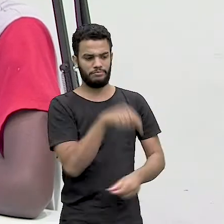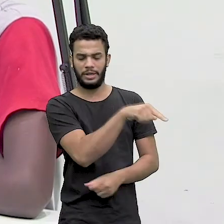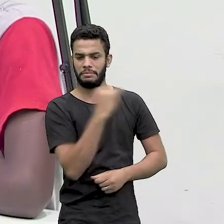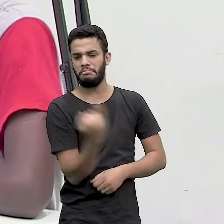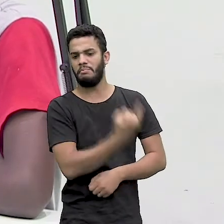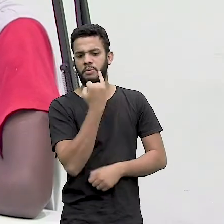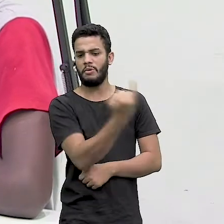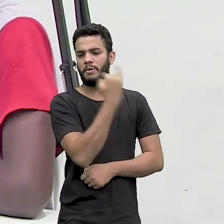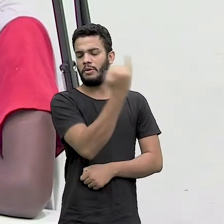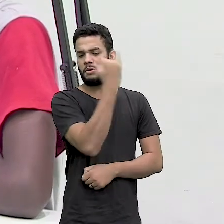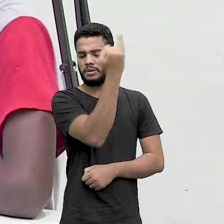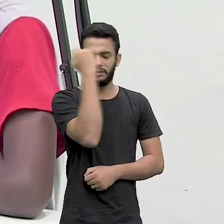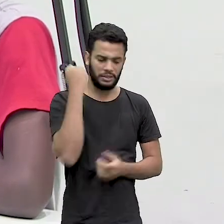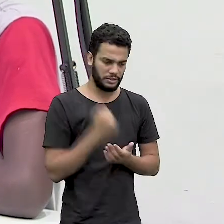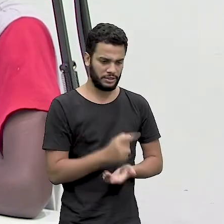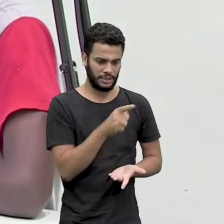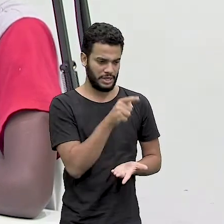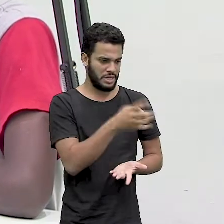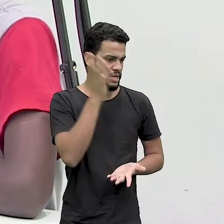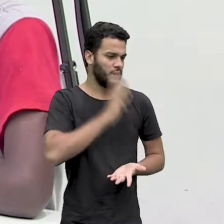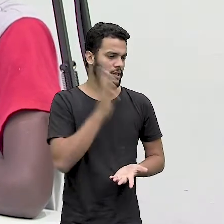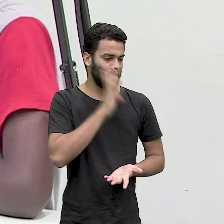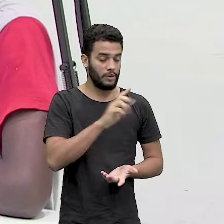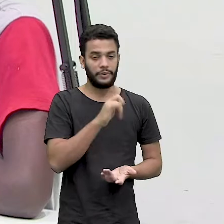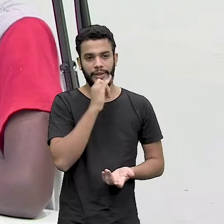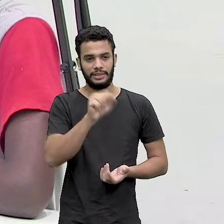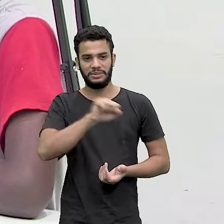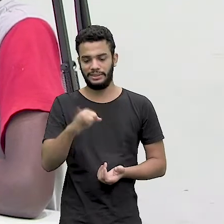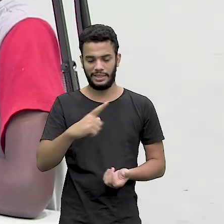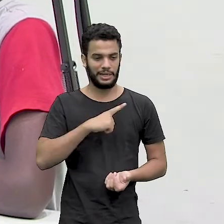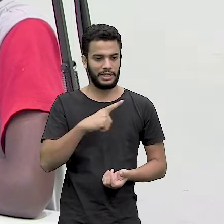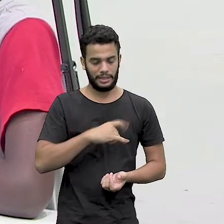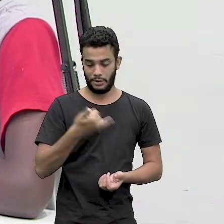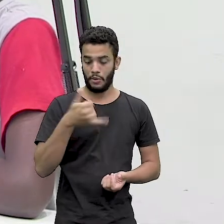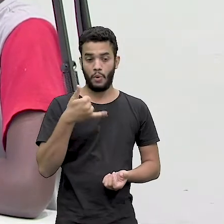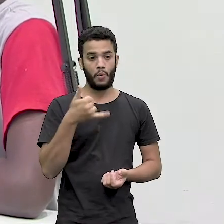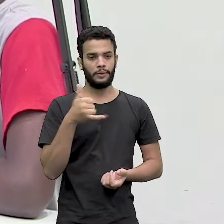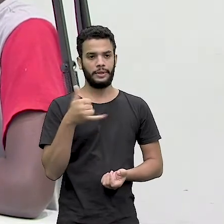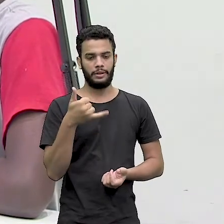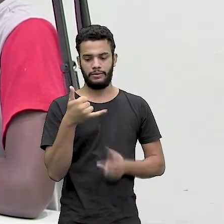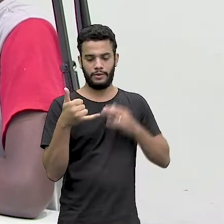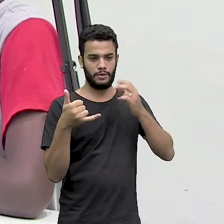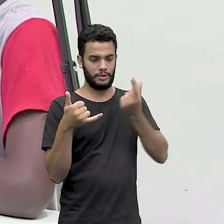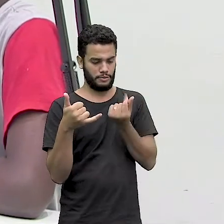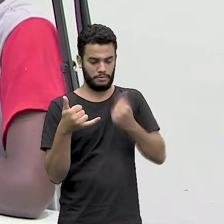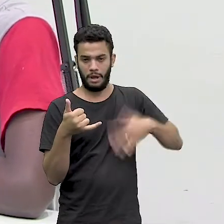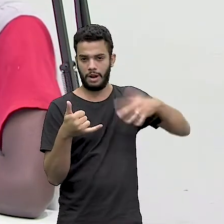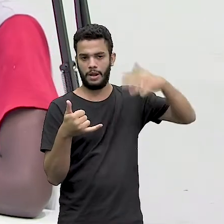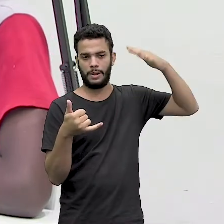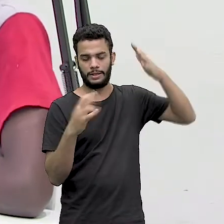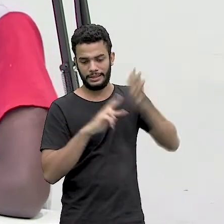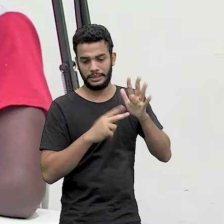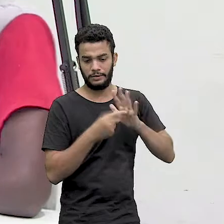ter o telefone X para ser aceito naquele grupinho. Eu preciso ter a roupa da marca X para ser aceito naquele